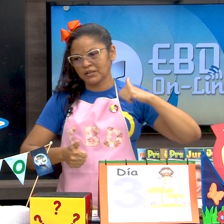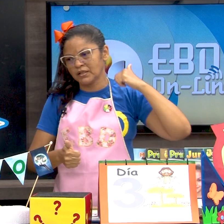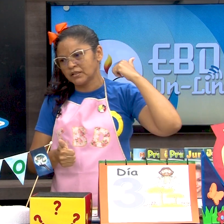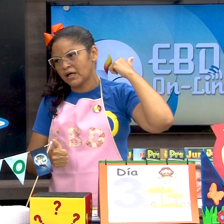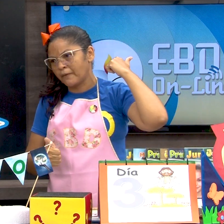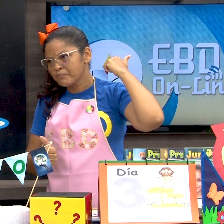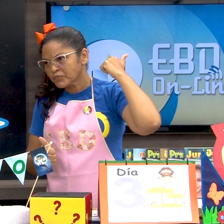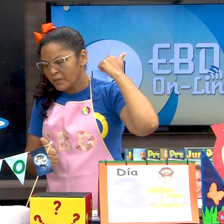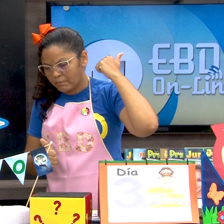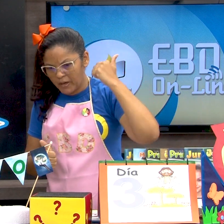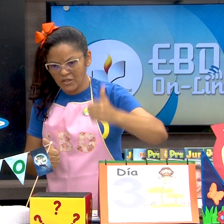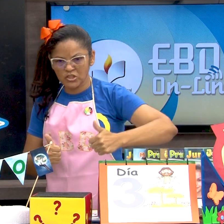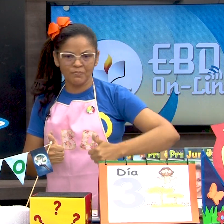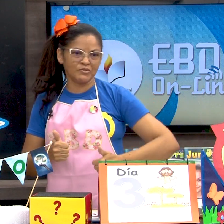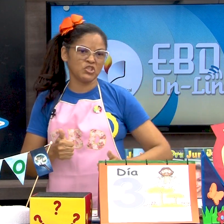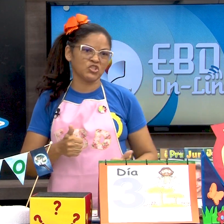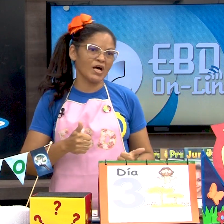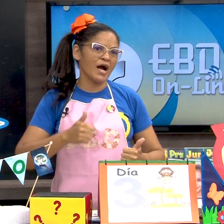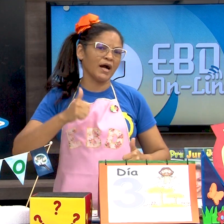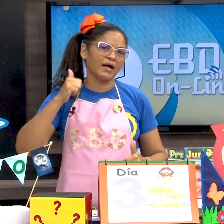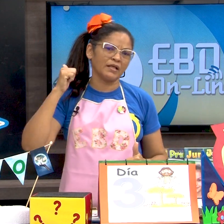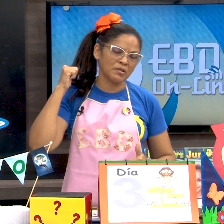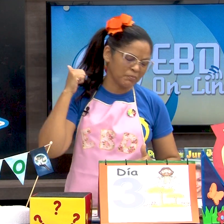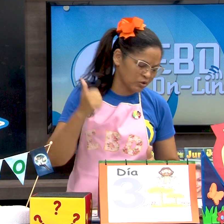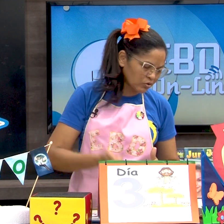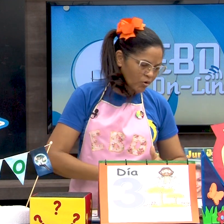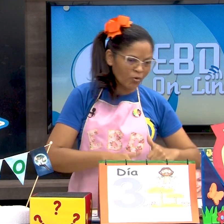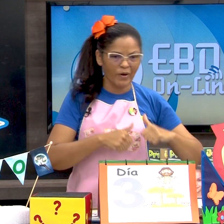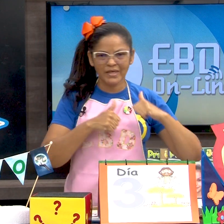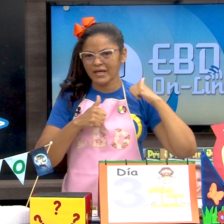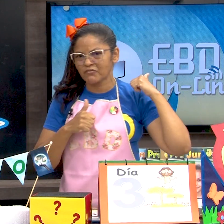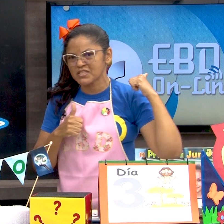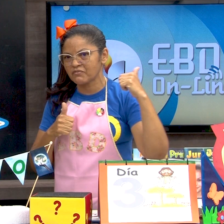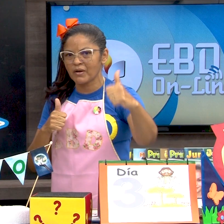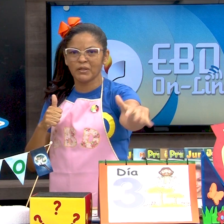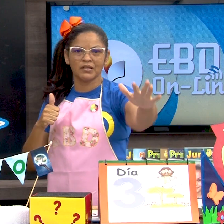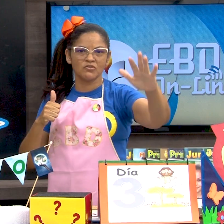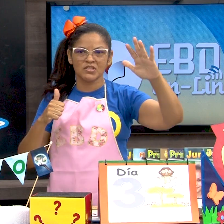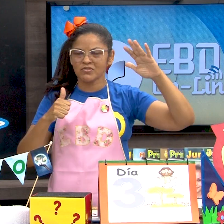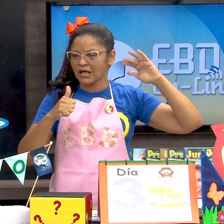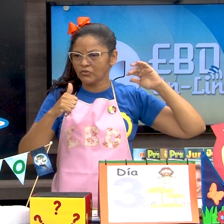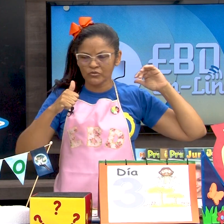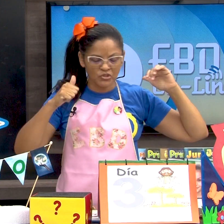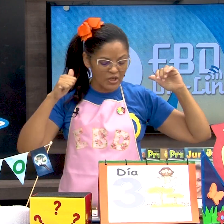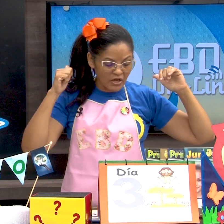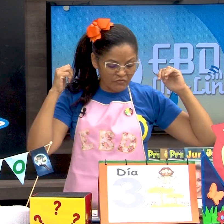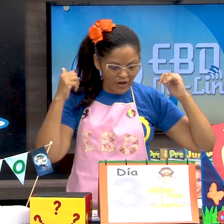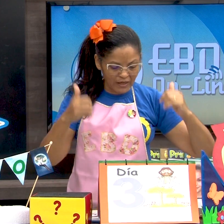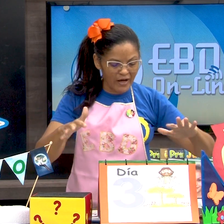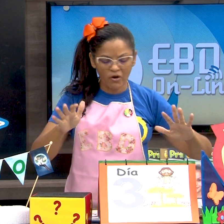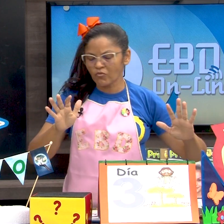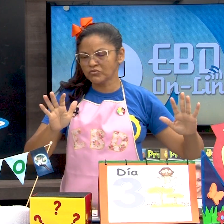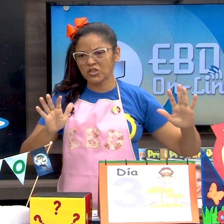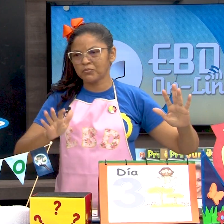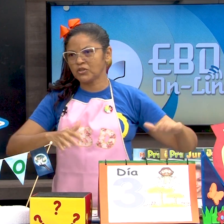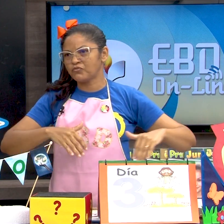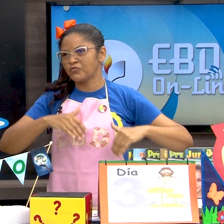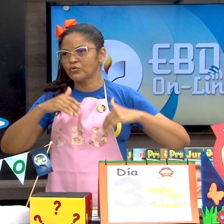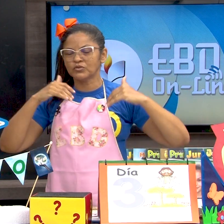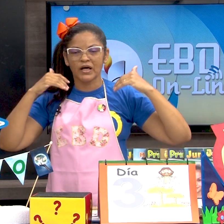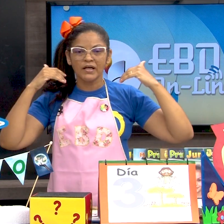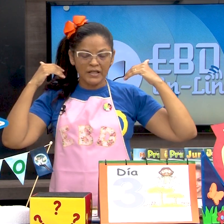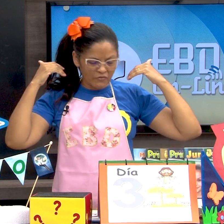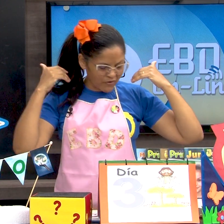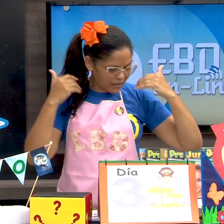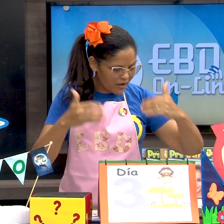pé de banana pé de de jaca de pitomba E aí você vai mandando os seus alunos falar algum tipo de